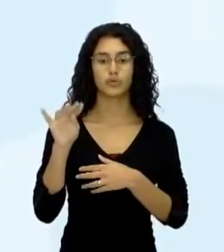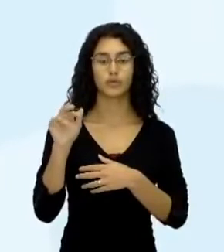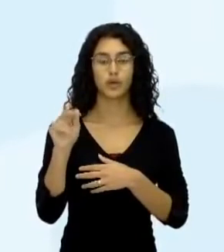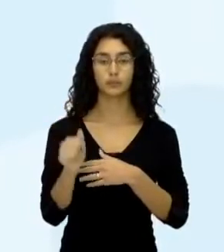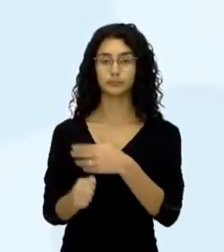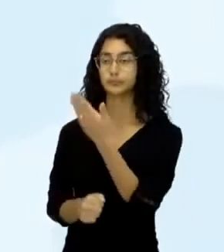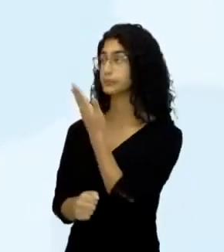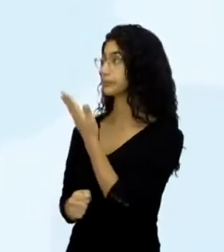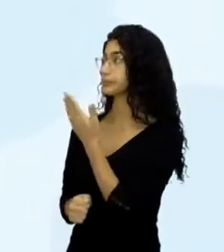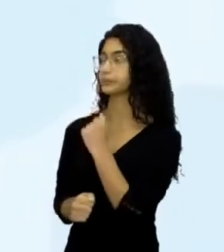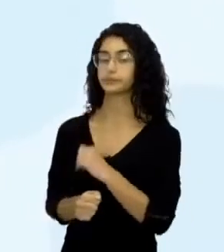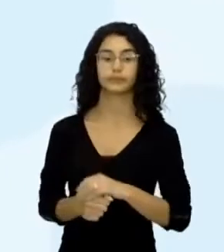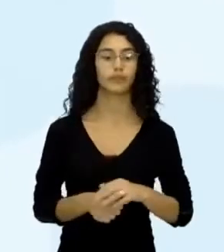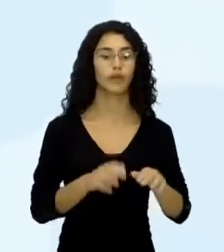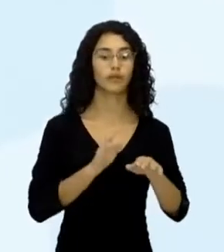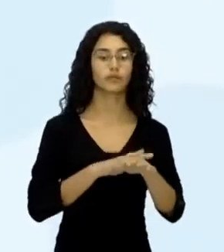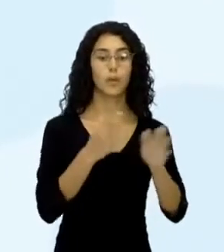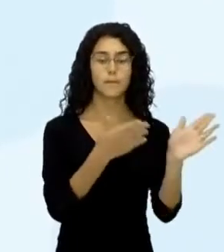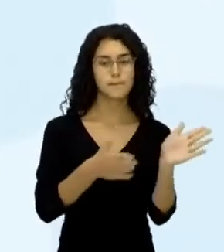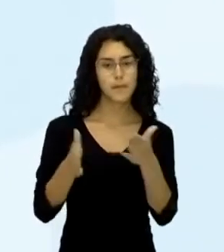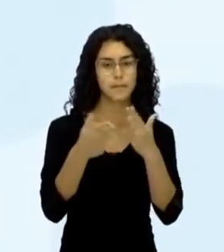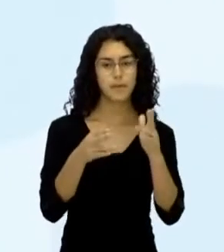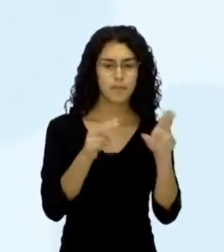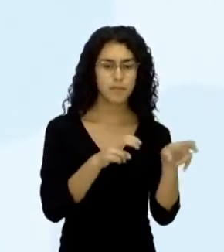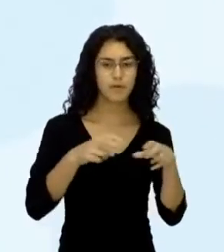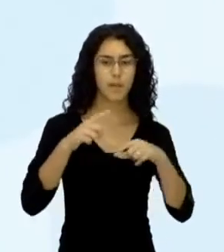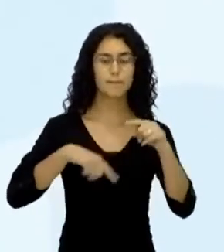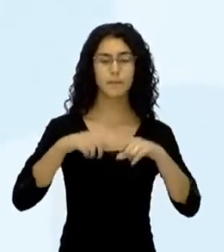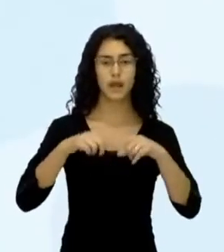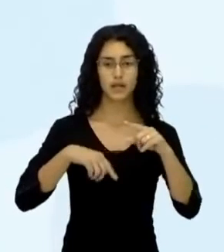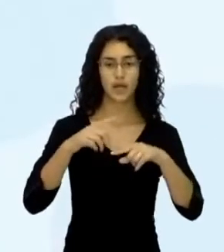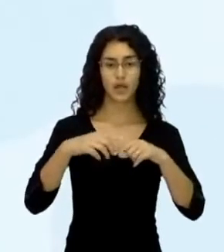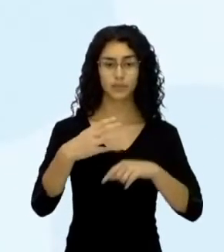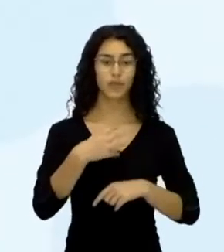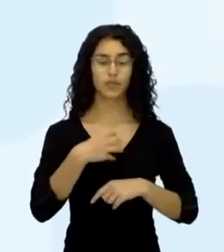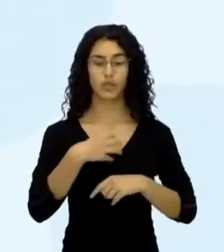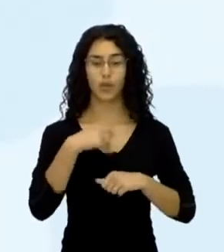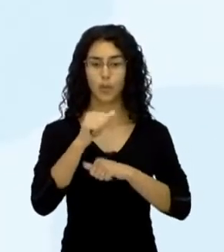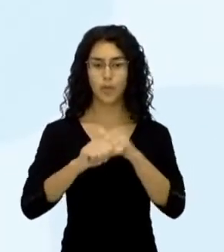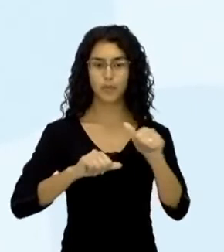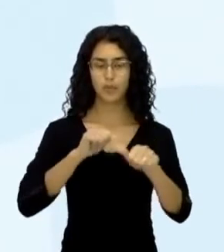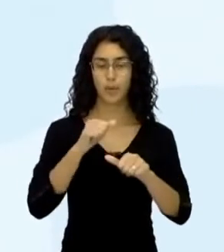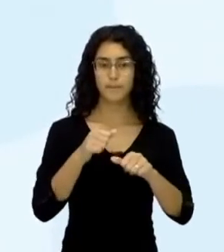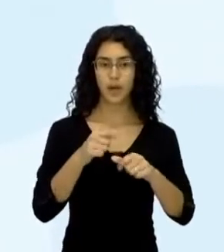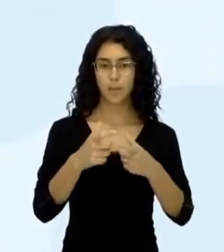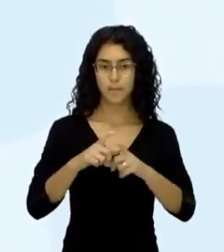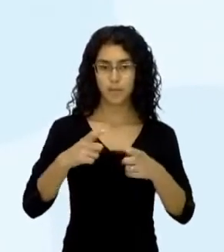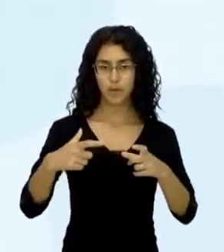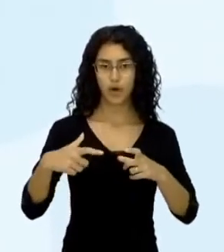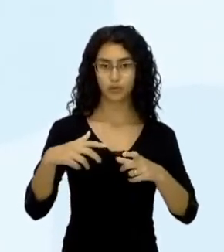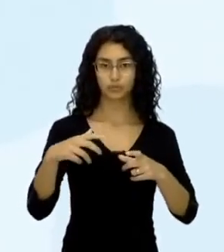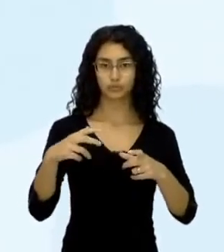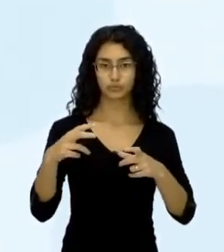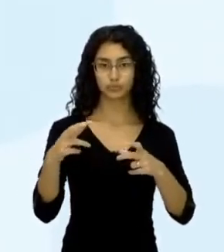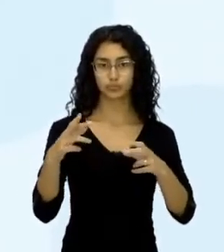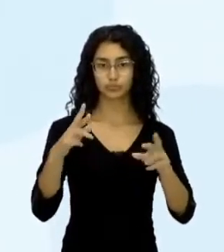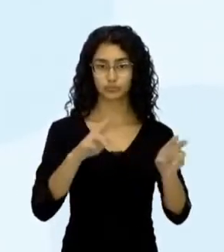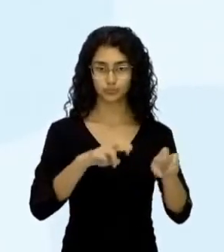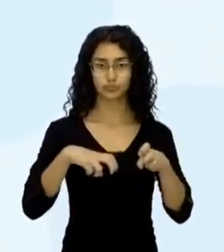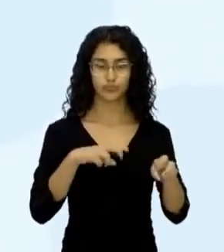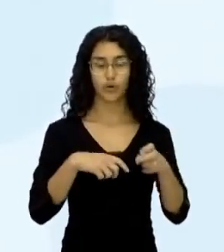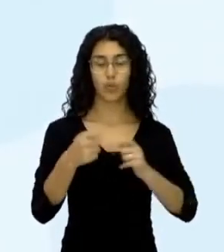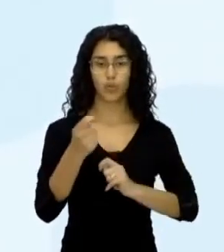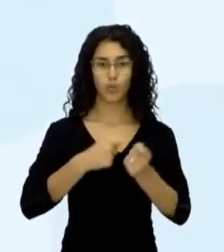melhor. Processa produtos agrícolas e matérias-primas, promovendo uma integração mais ampla do meio rural com a economia